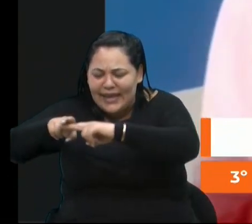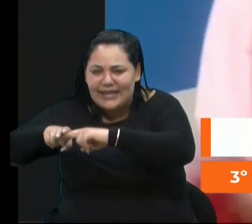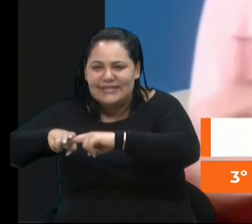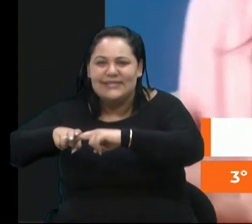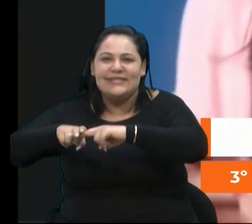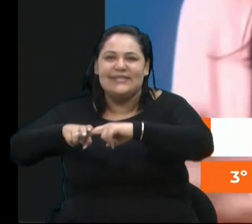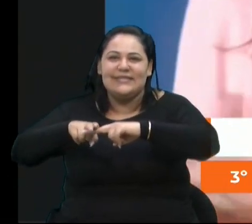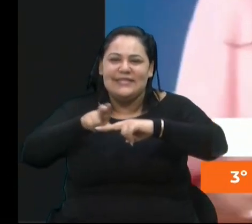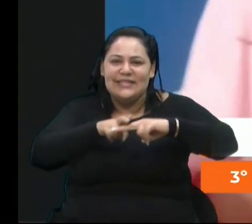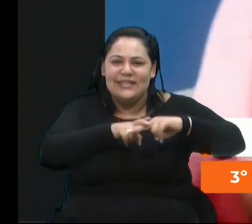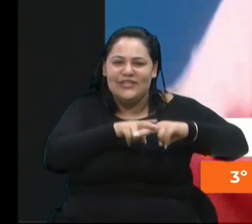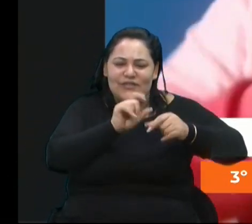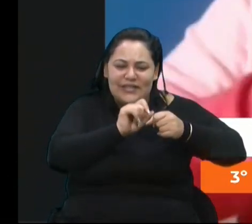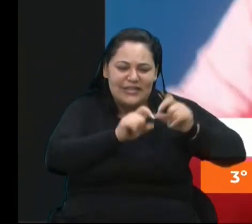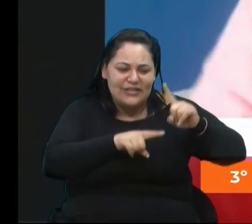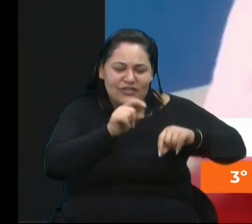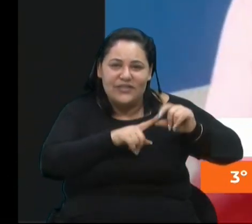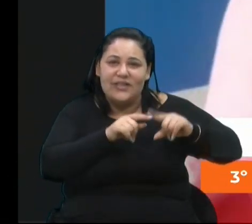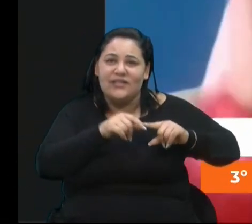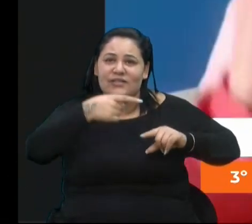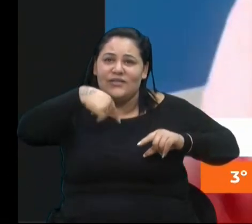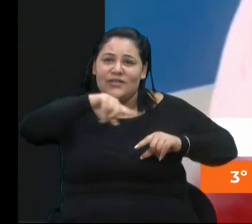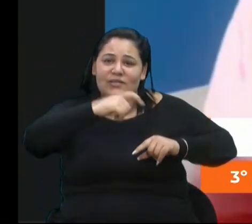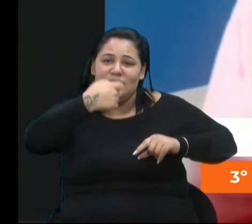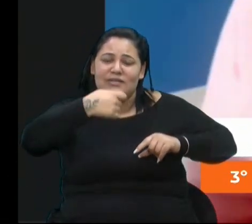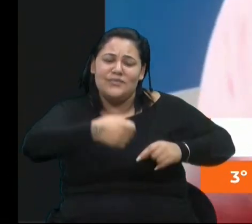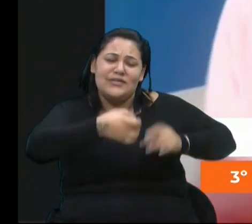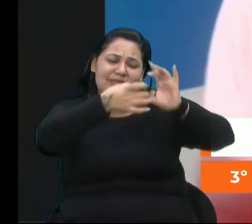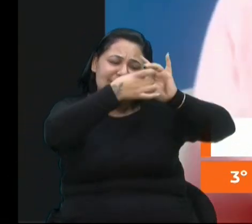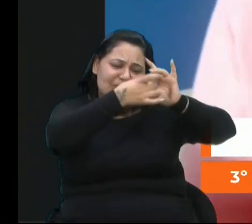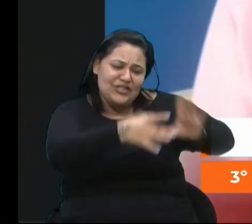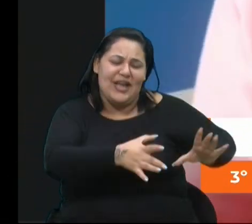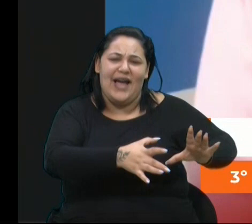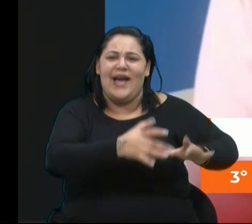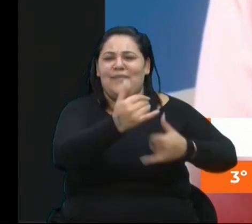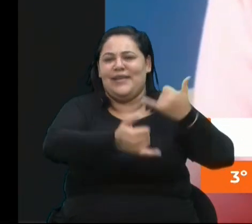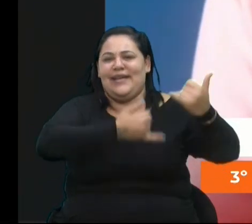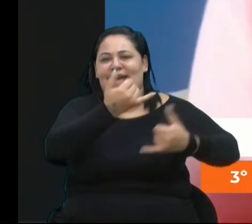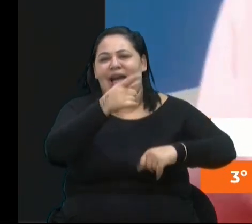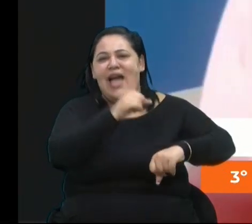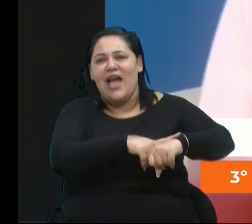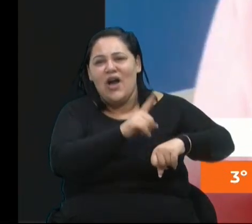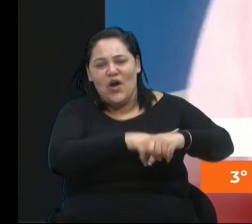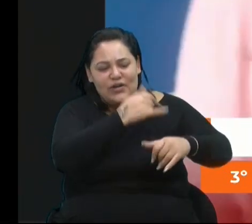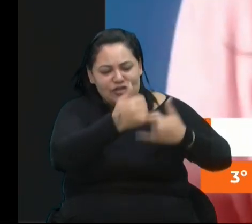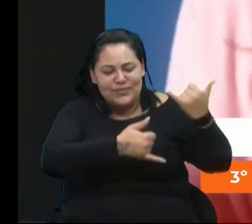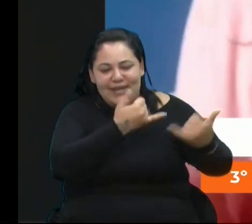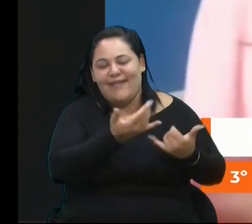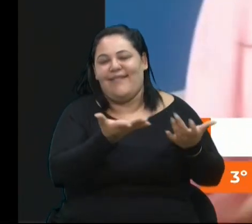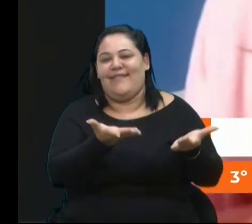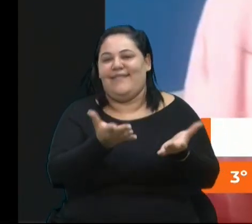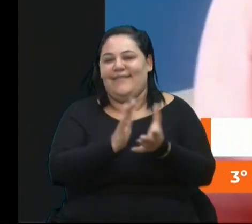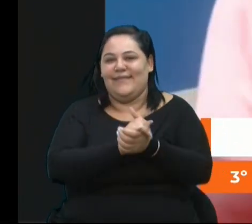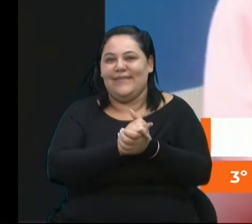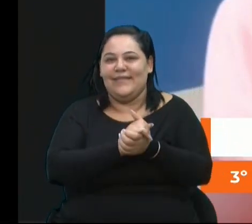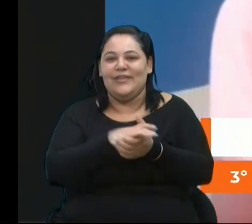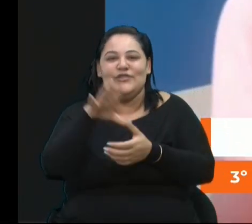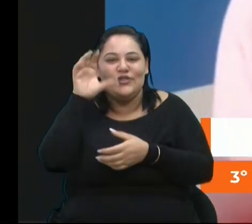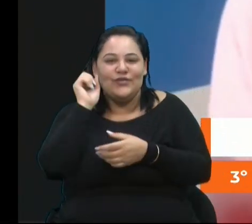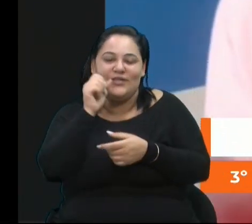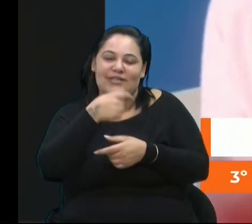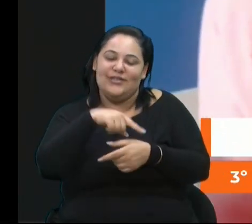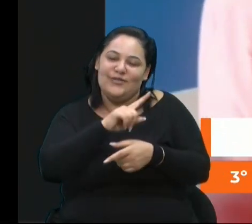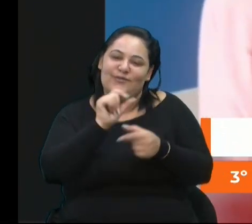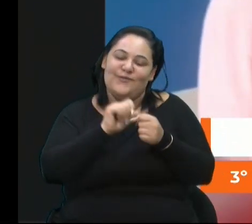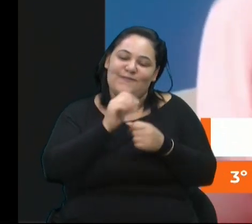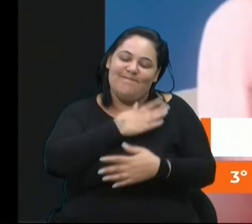outra, sentadinhos, fazendo, que a gente precisa deixar eles brincarem, que isso que é a hora disso mesmo, né? Então, te ouvir só nos